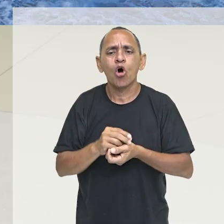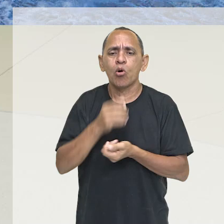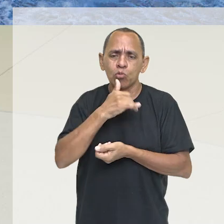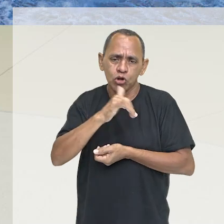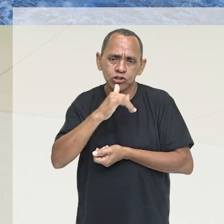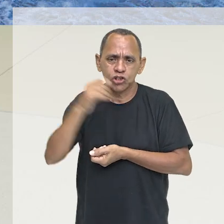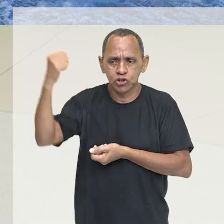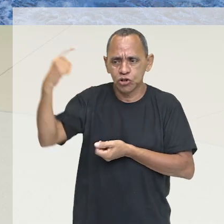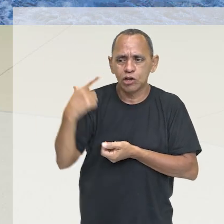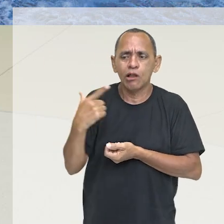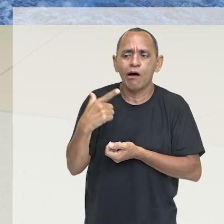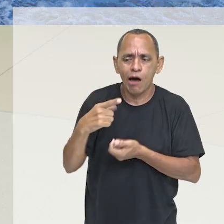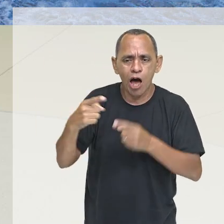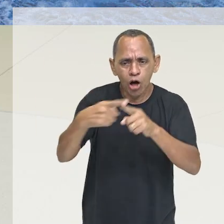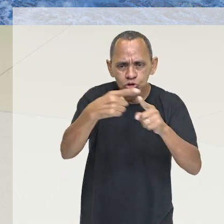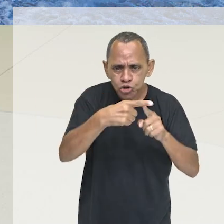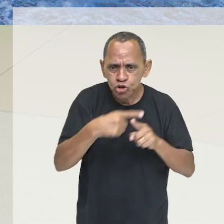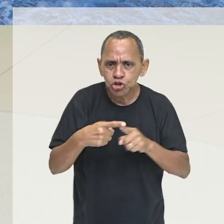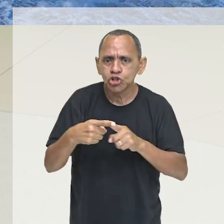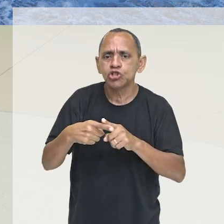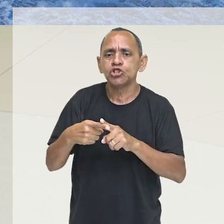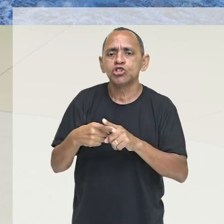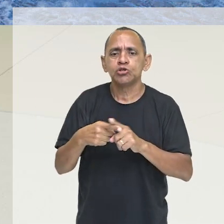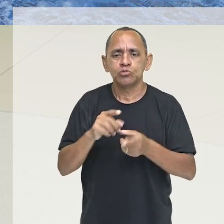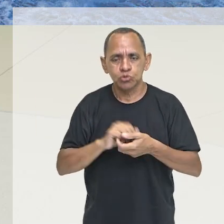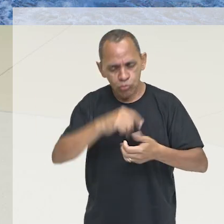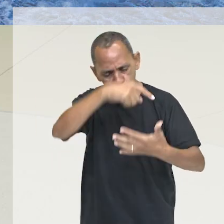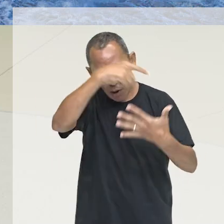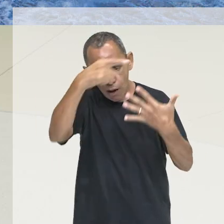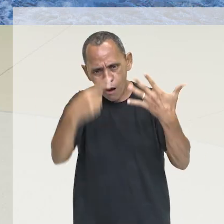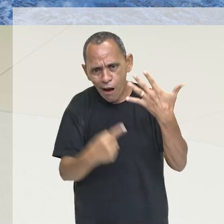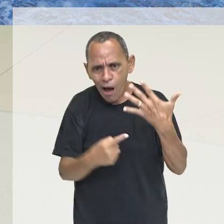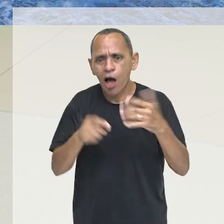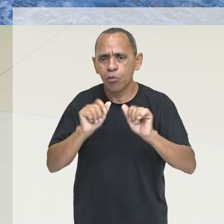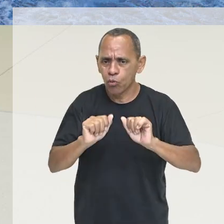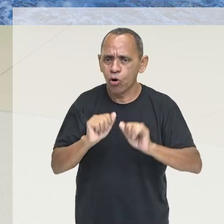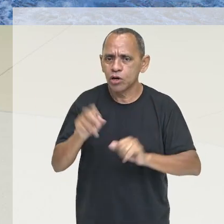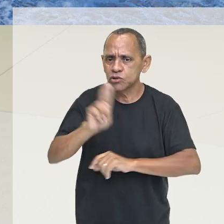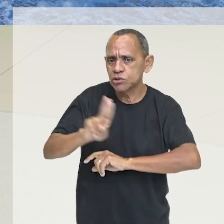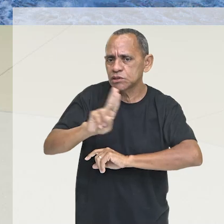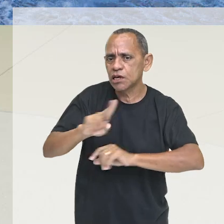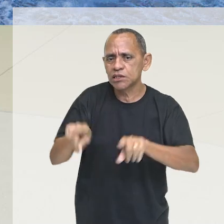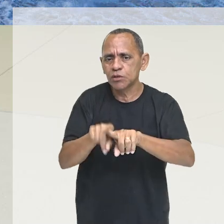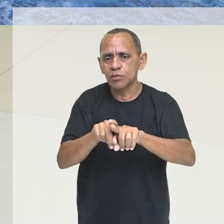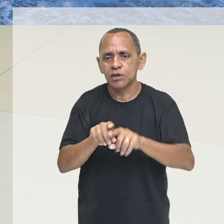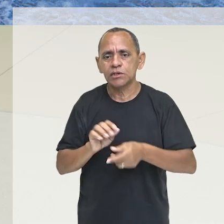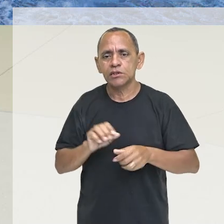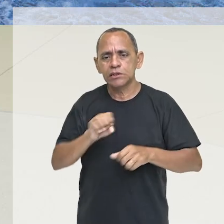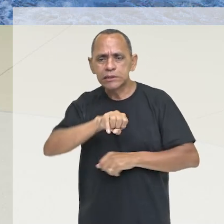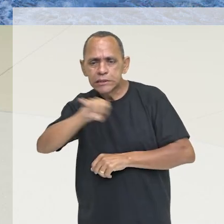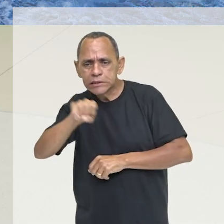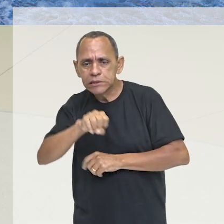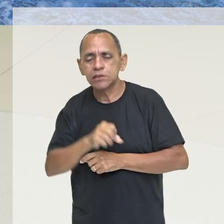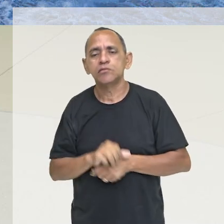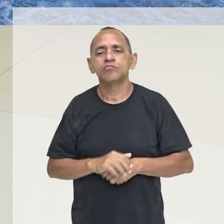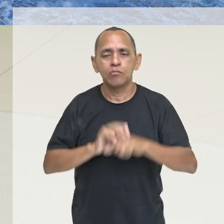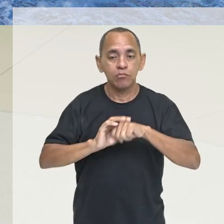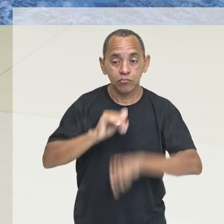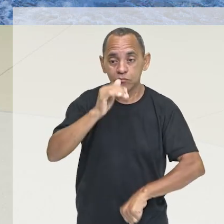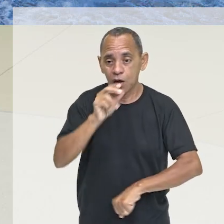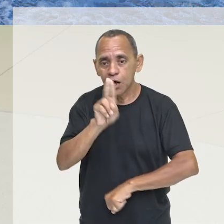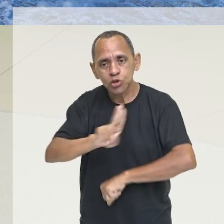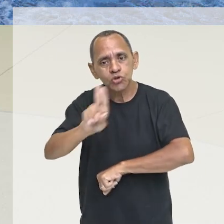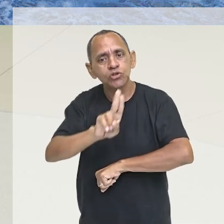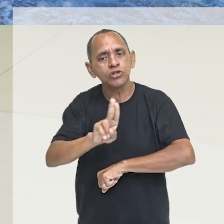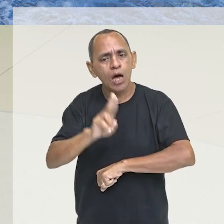uma fonte alternativa e muito bem utilizada. Claro que, quanto mais usarmos, ela vai ser mais